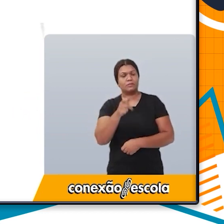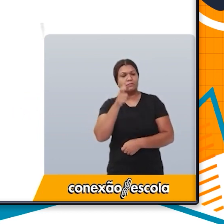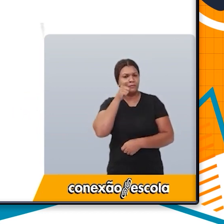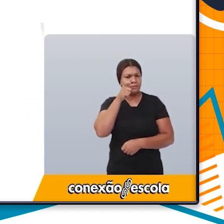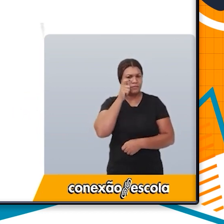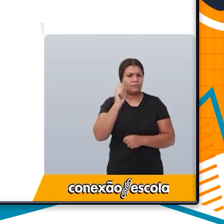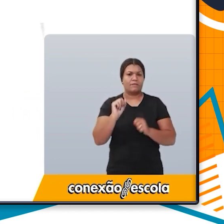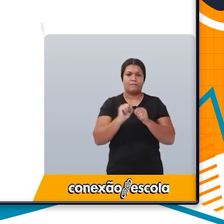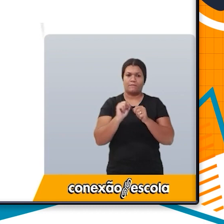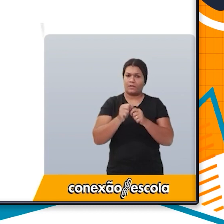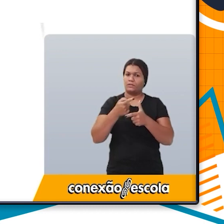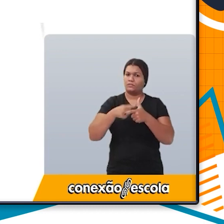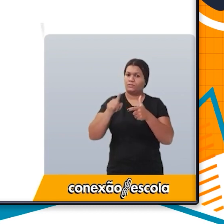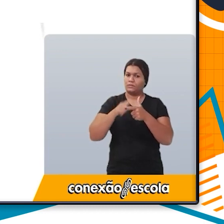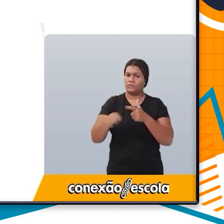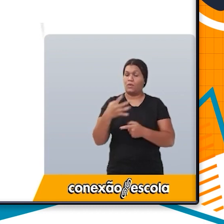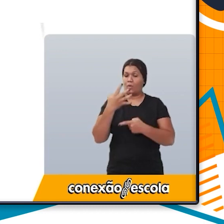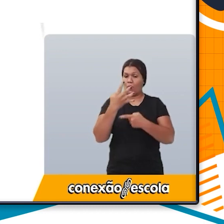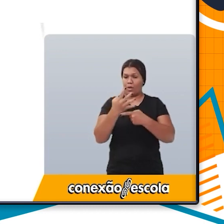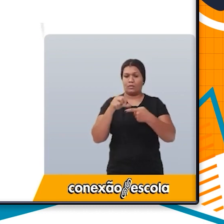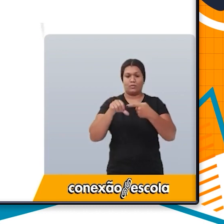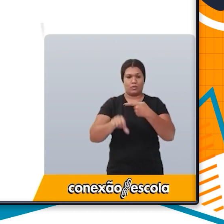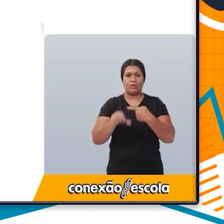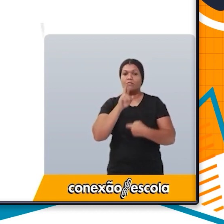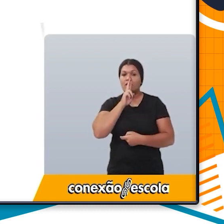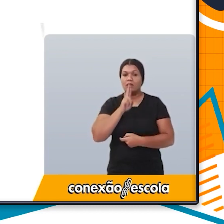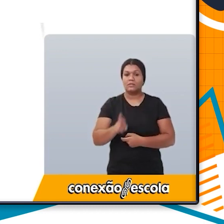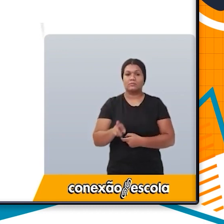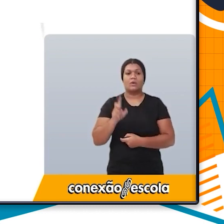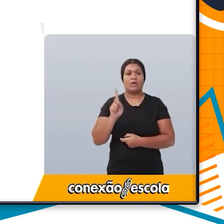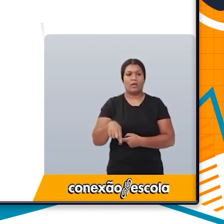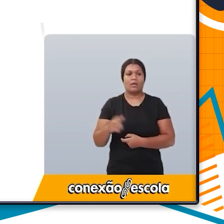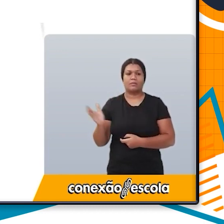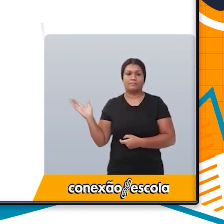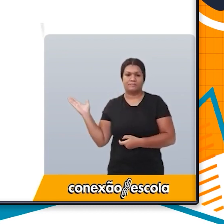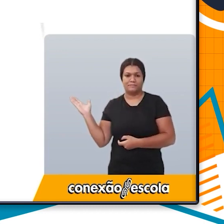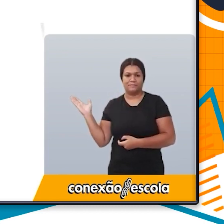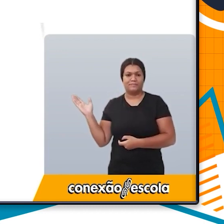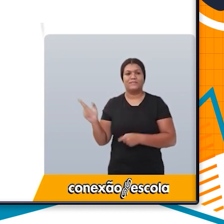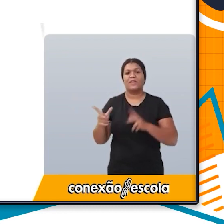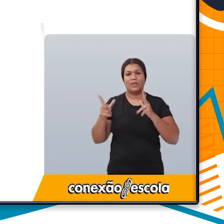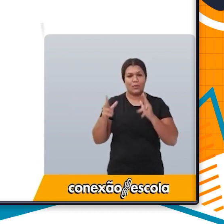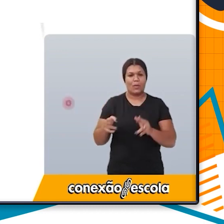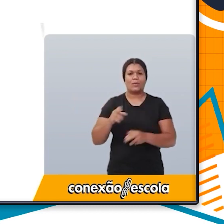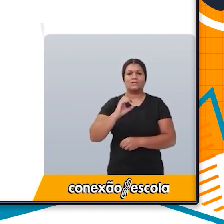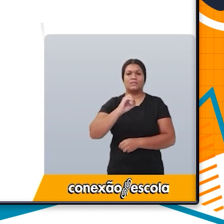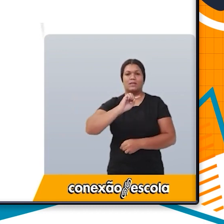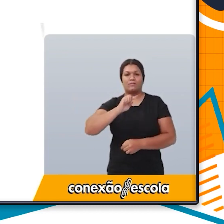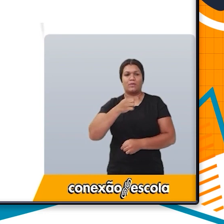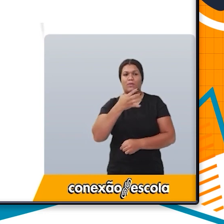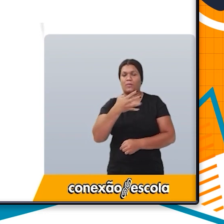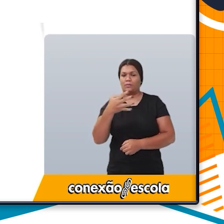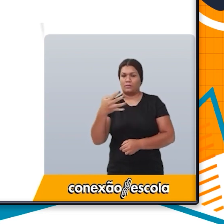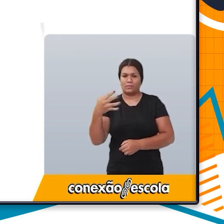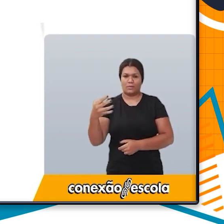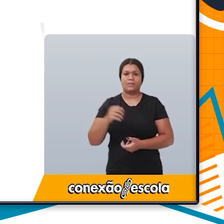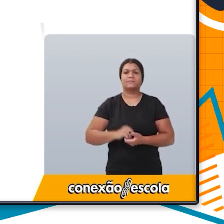efetuarmos a divisão 4 por 9, que o resultado será exatamente essa dízima